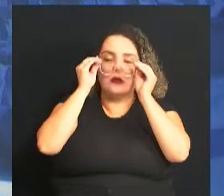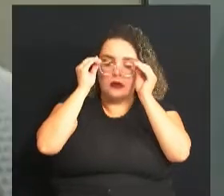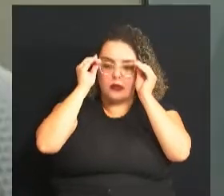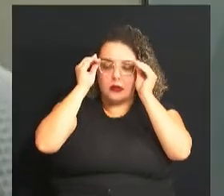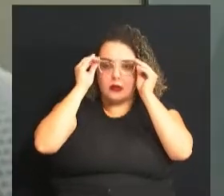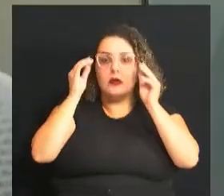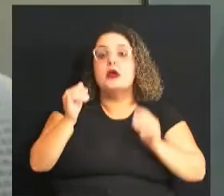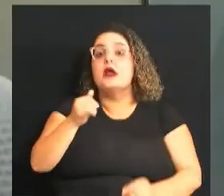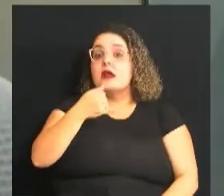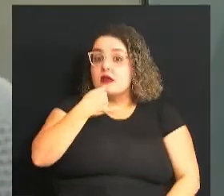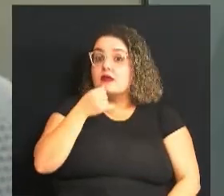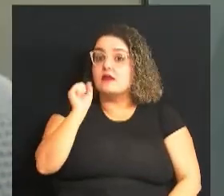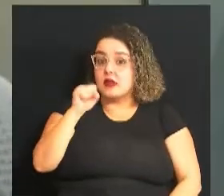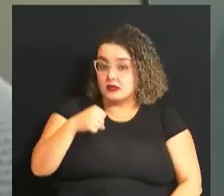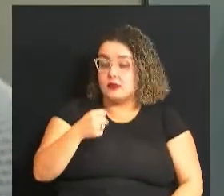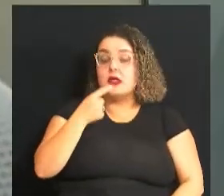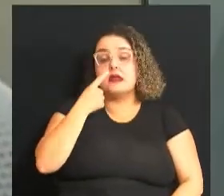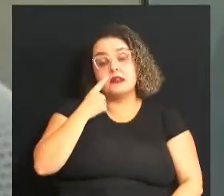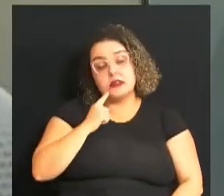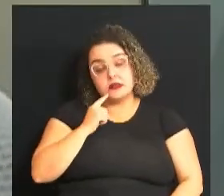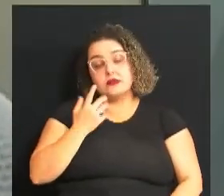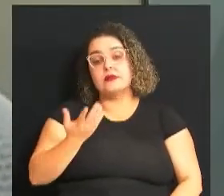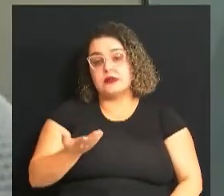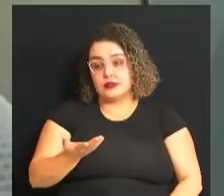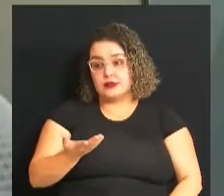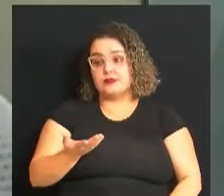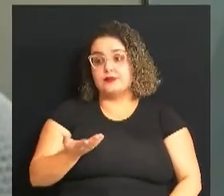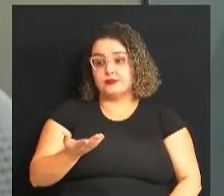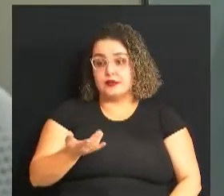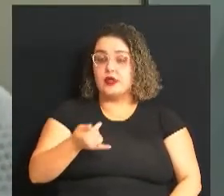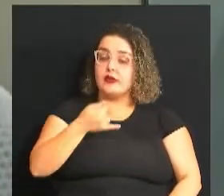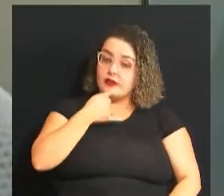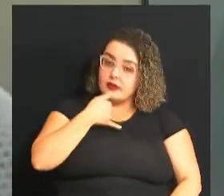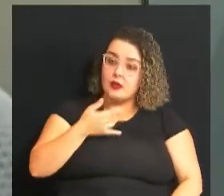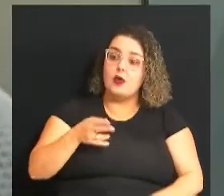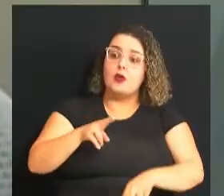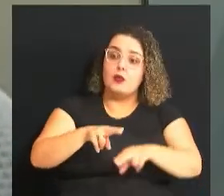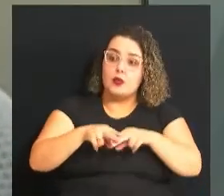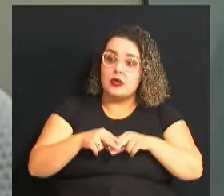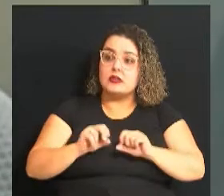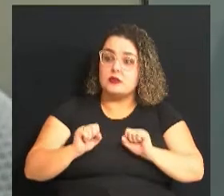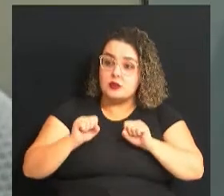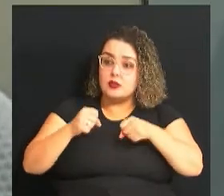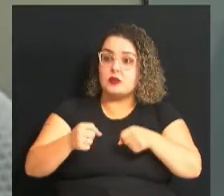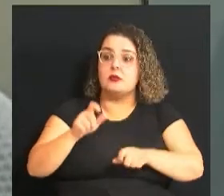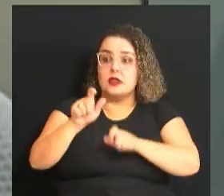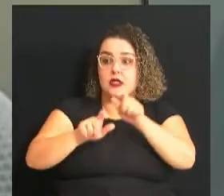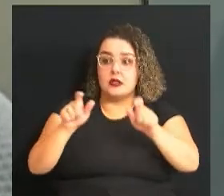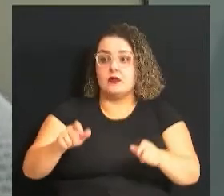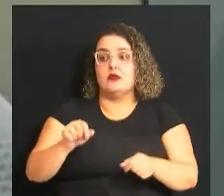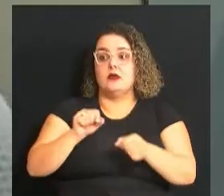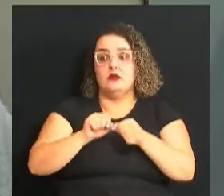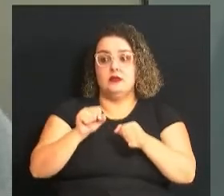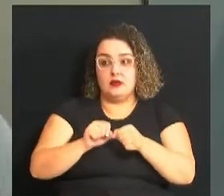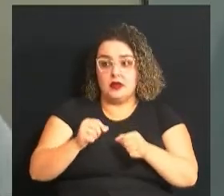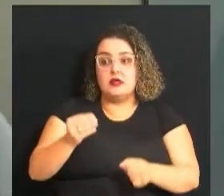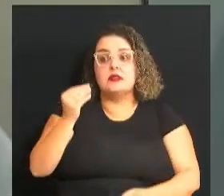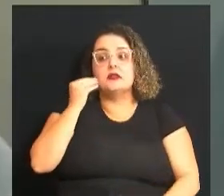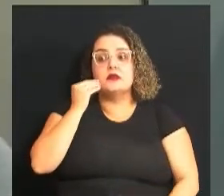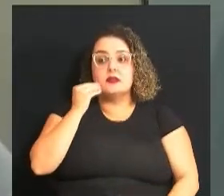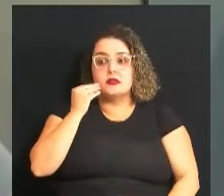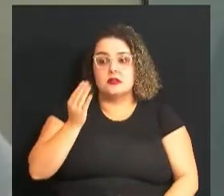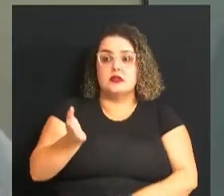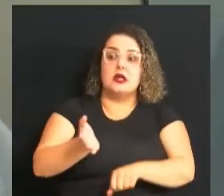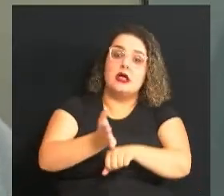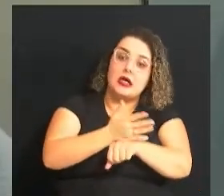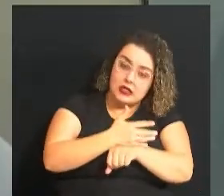Infelizmente, sim, Viviane. Por isso, tanto a nossa luta é para que as pessoas façam um teste